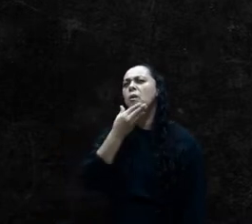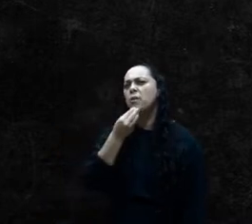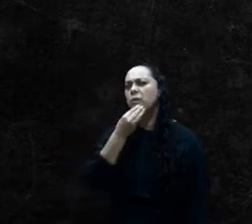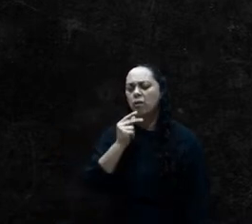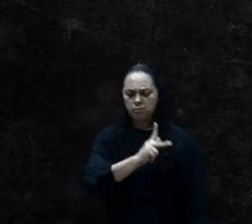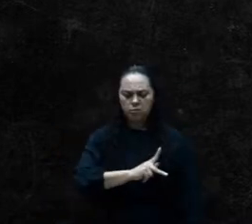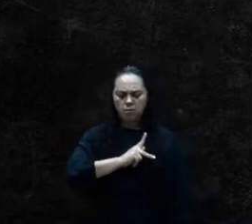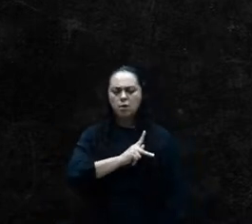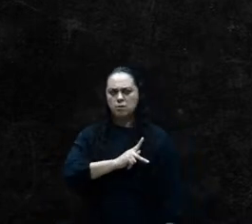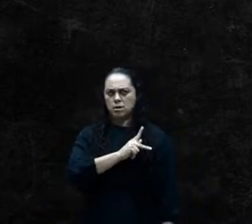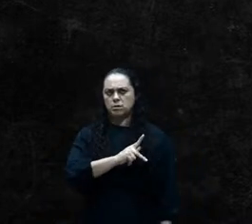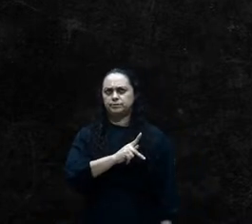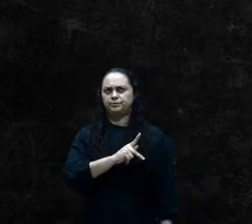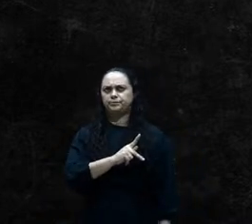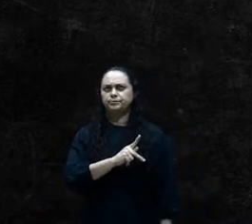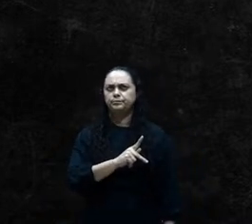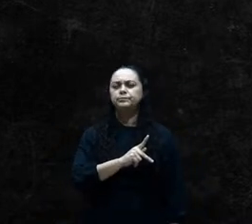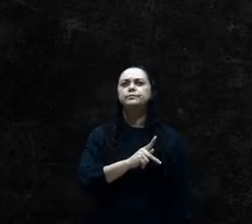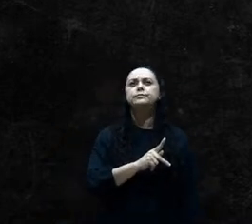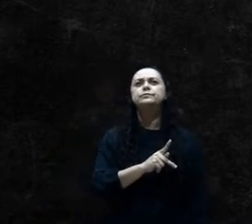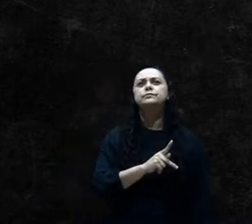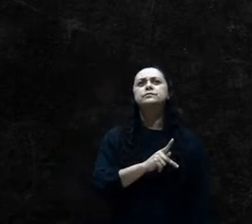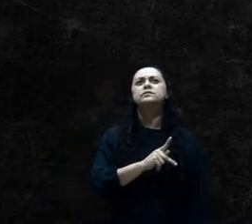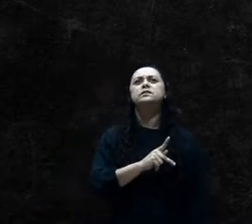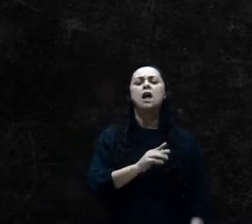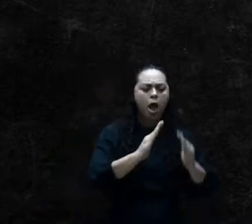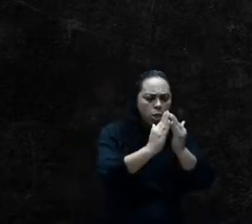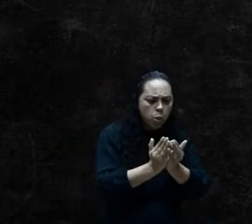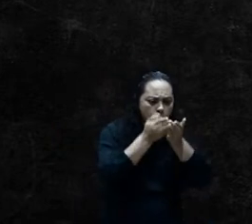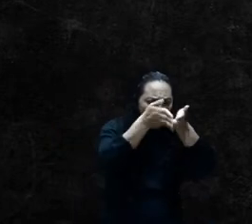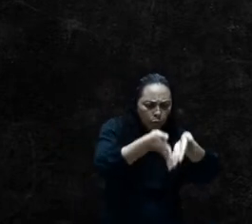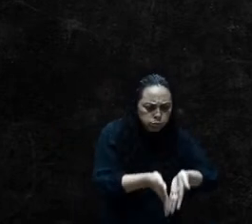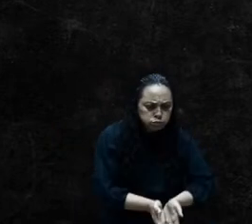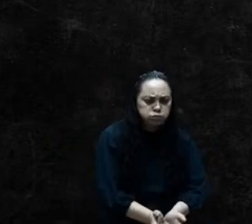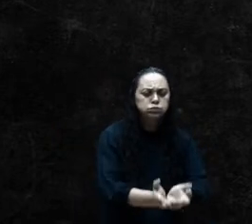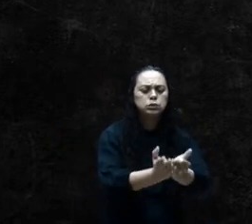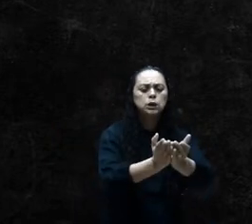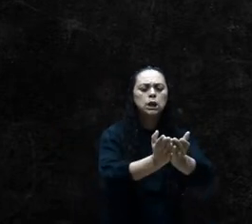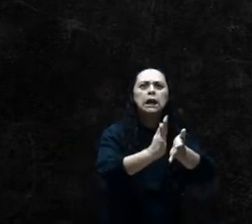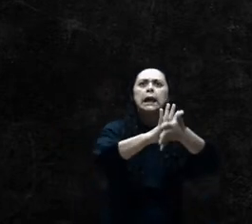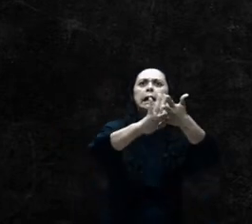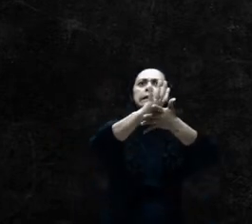aparecendo havia já alguns dias nem sol nem